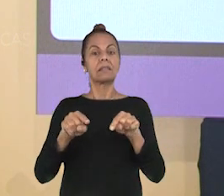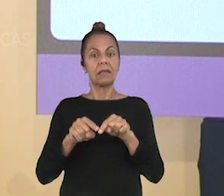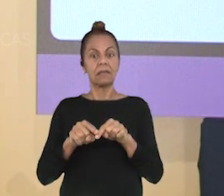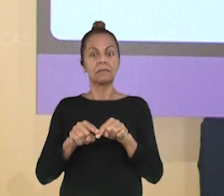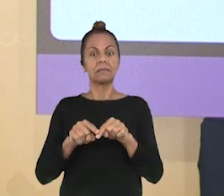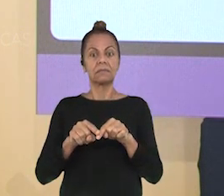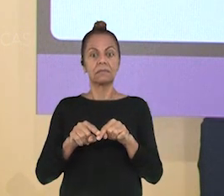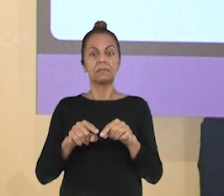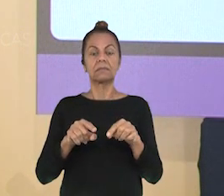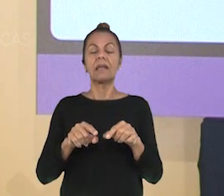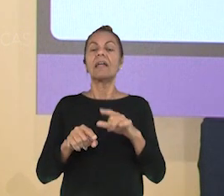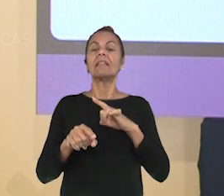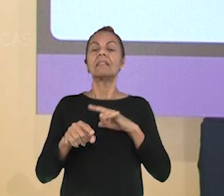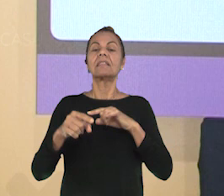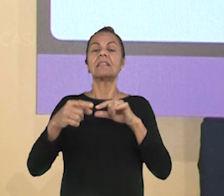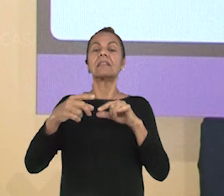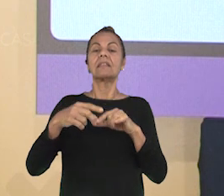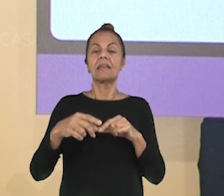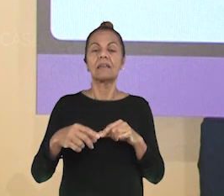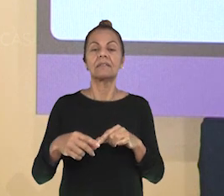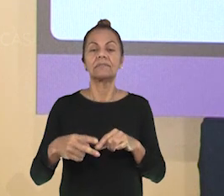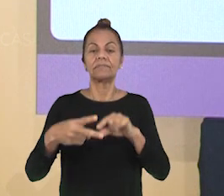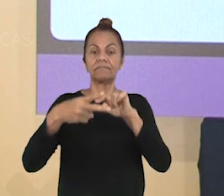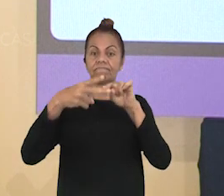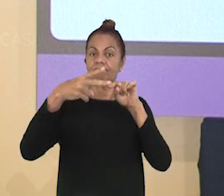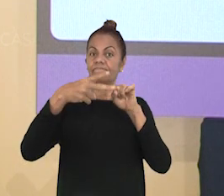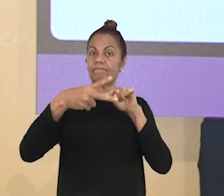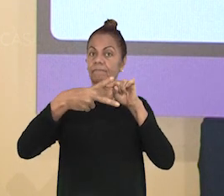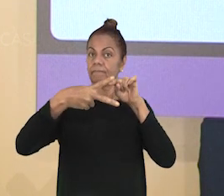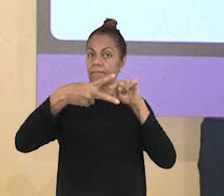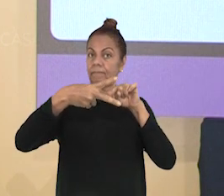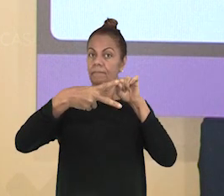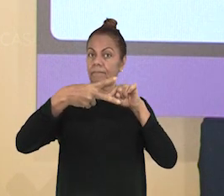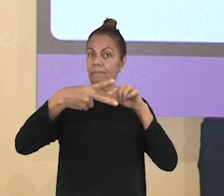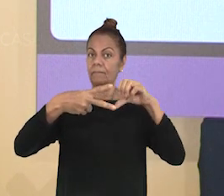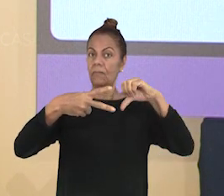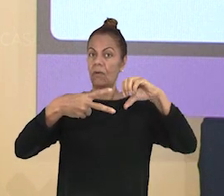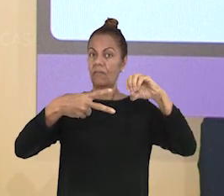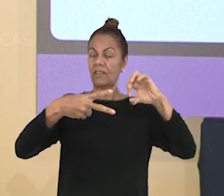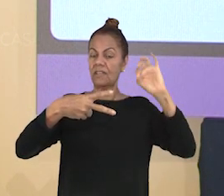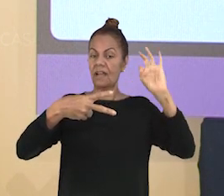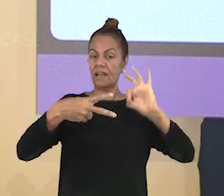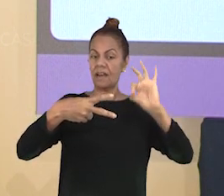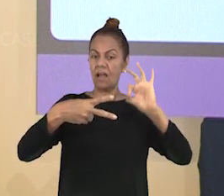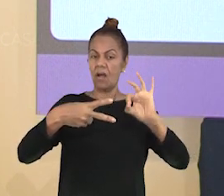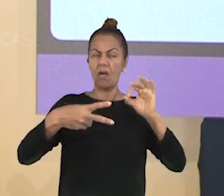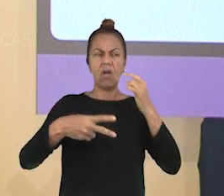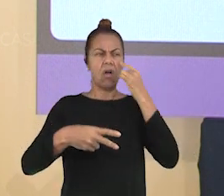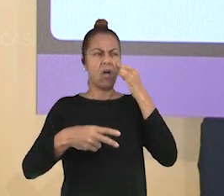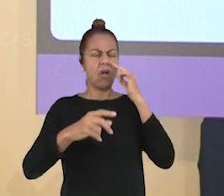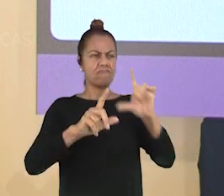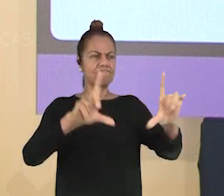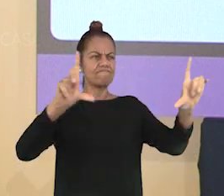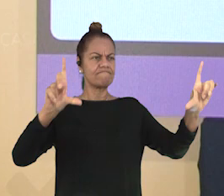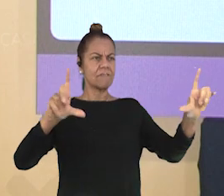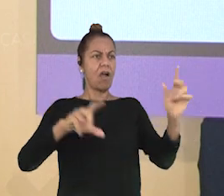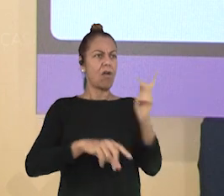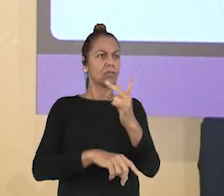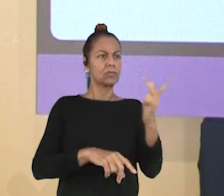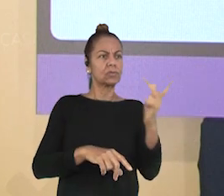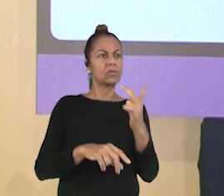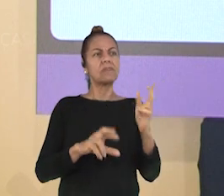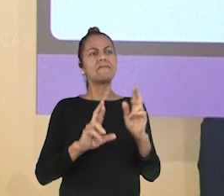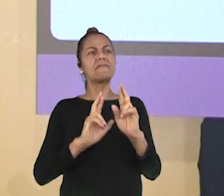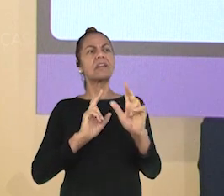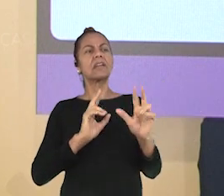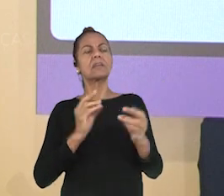como quadrados e retângulos os quadriláteros cujos ângulos internos medem 90 graus.